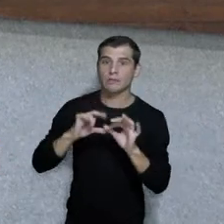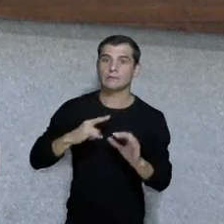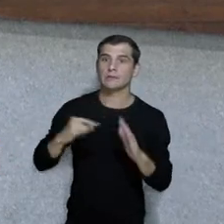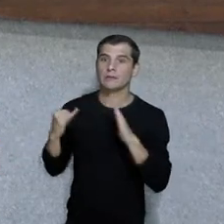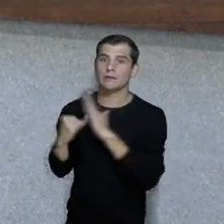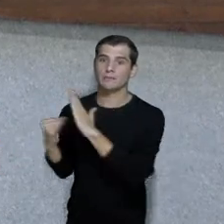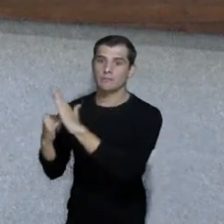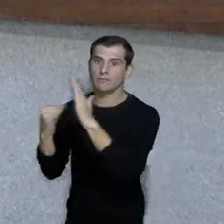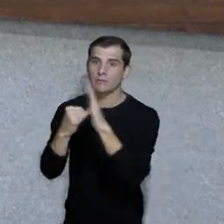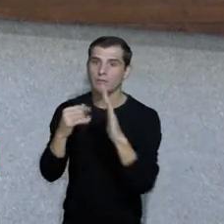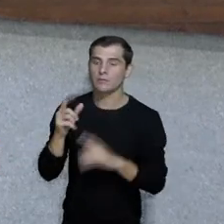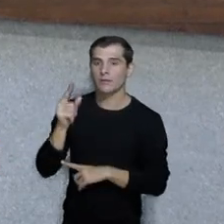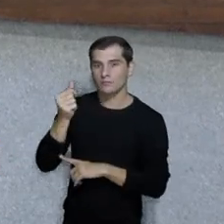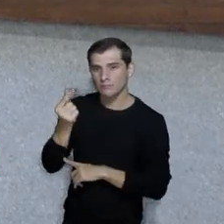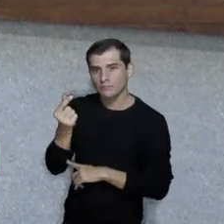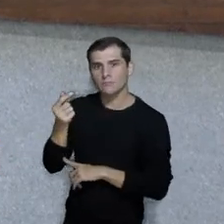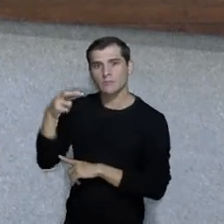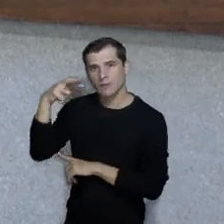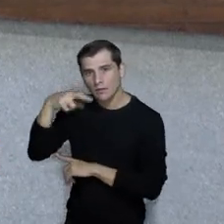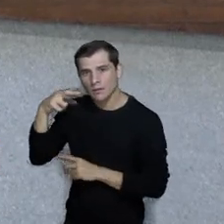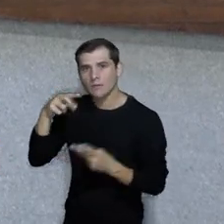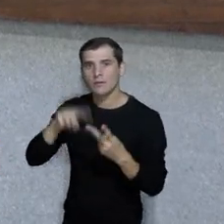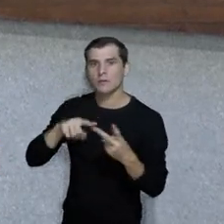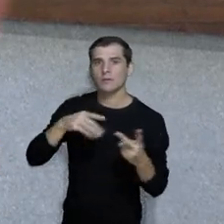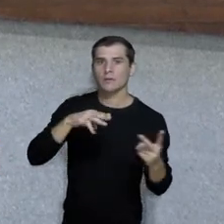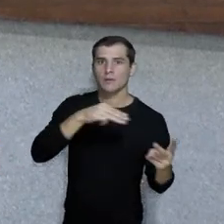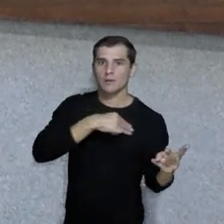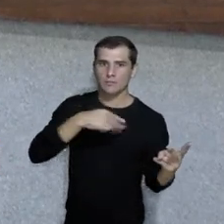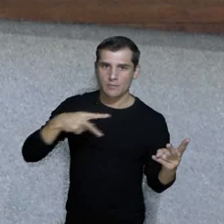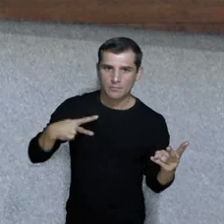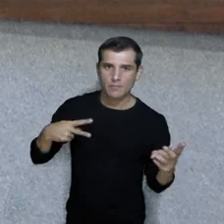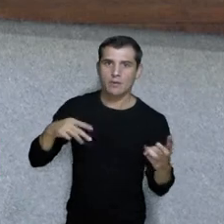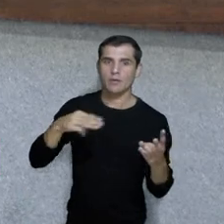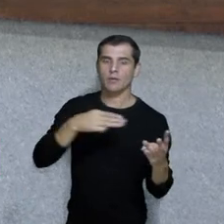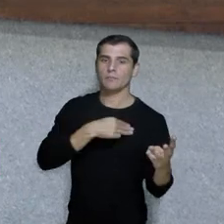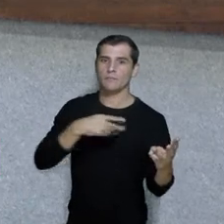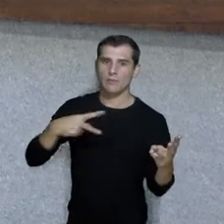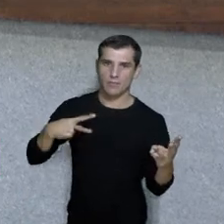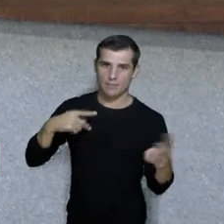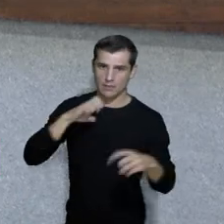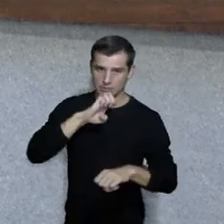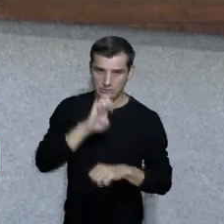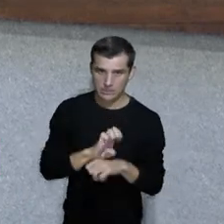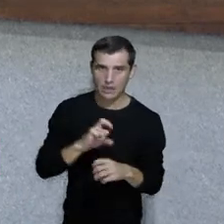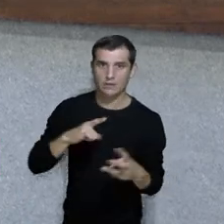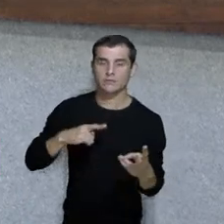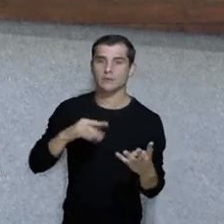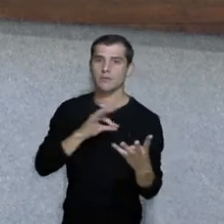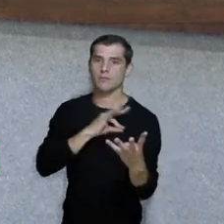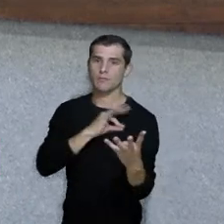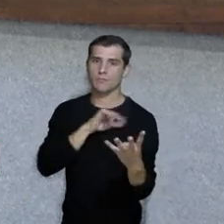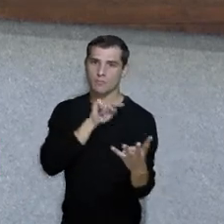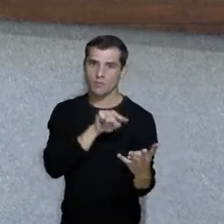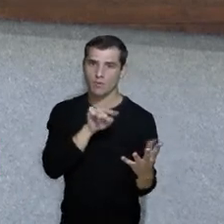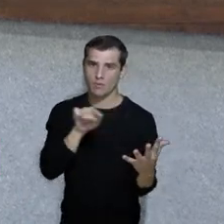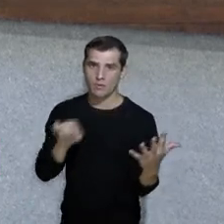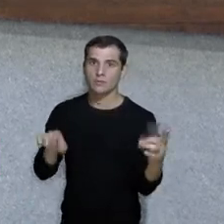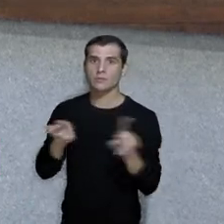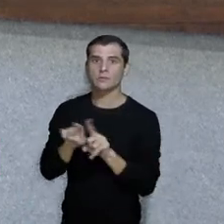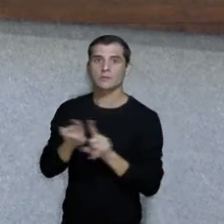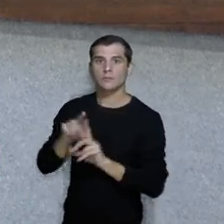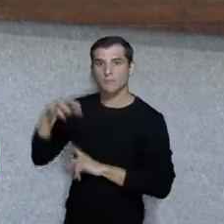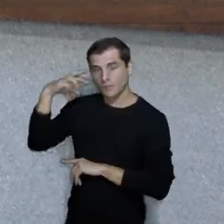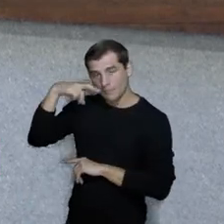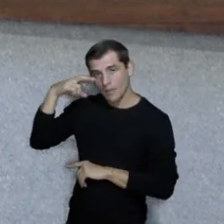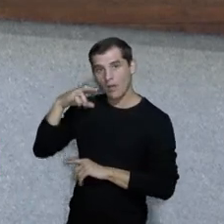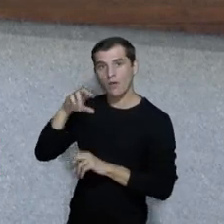Polícia Federal Ministério Público Federal MP Estadual E por aí vai polícias enfim Observatório social né então